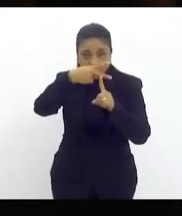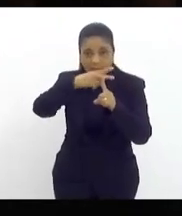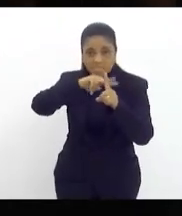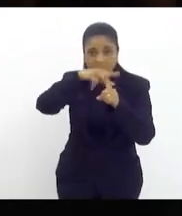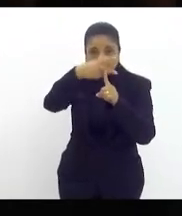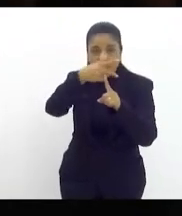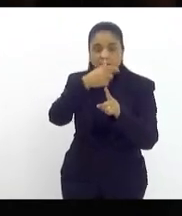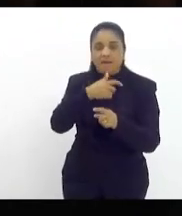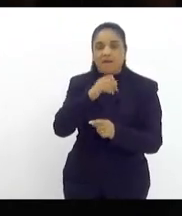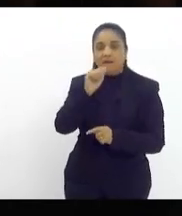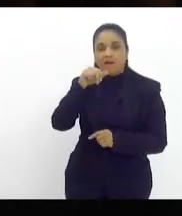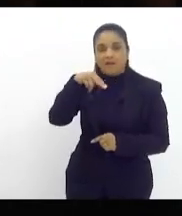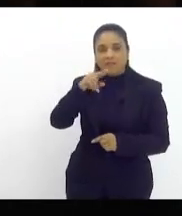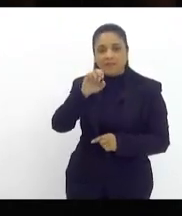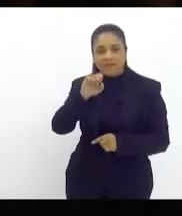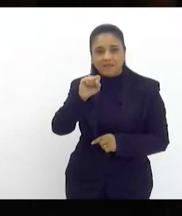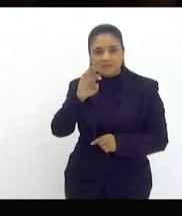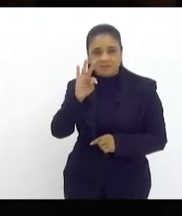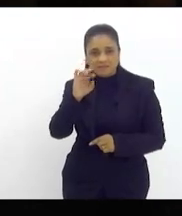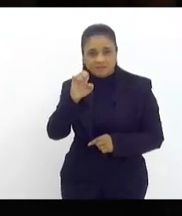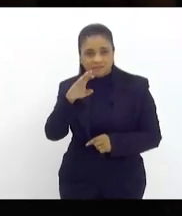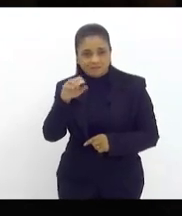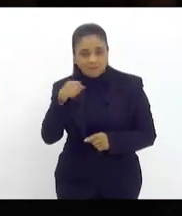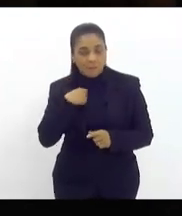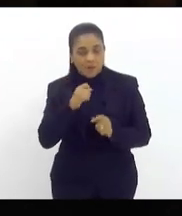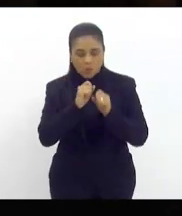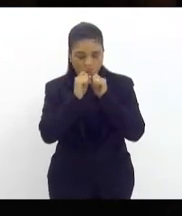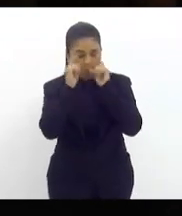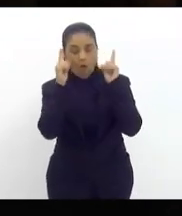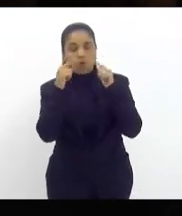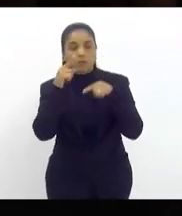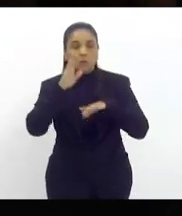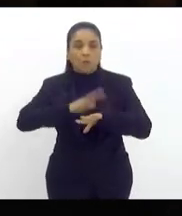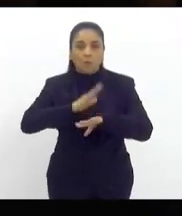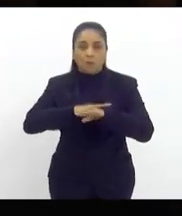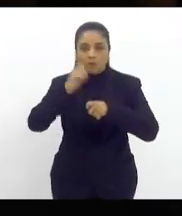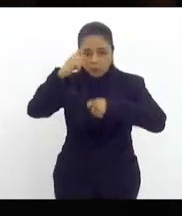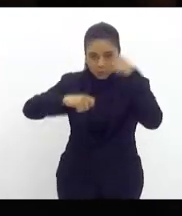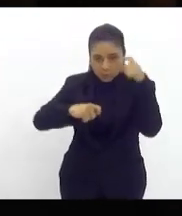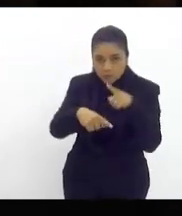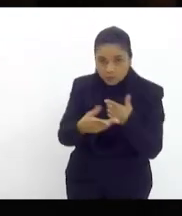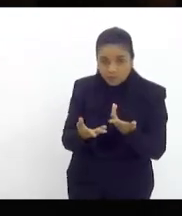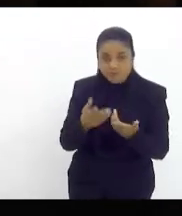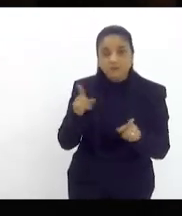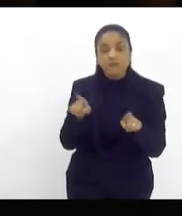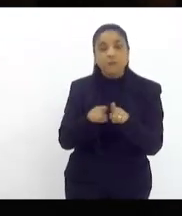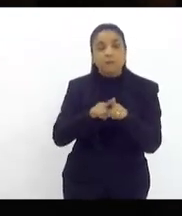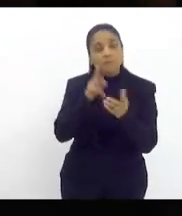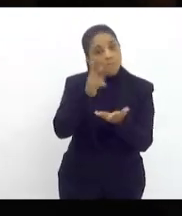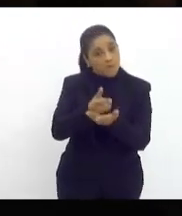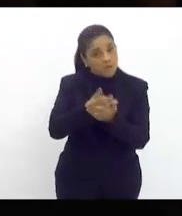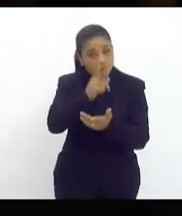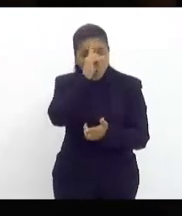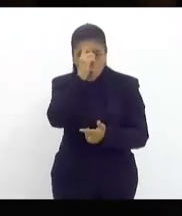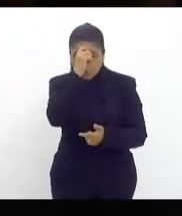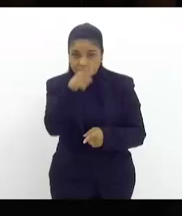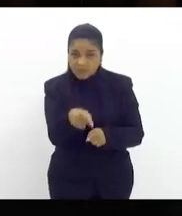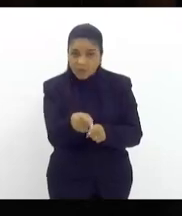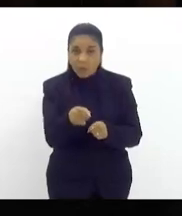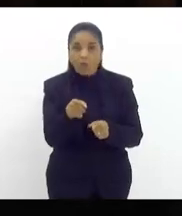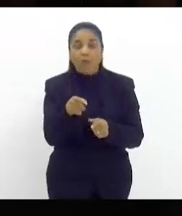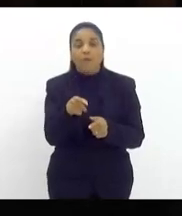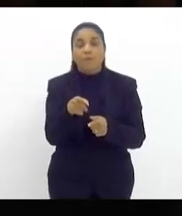anestesia justamente para que ela não acordasse no ato do estupro. A gente também teve, nesse mesmo hospital, uma situação